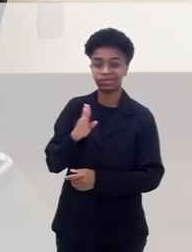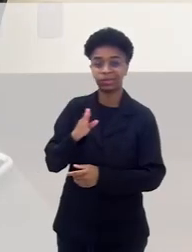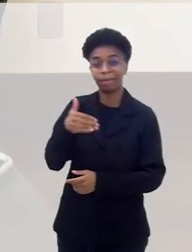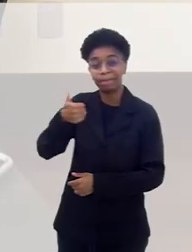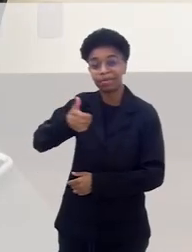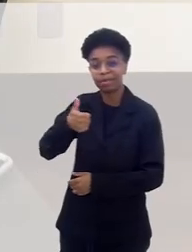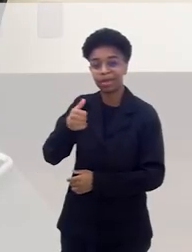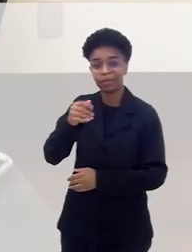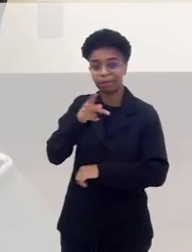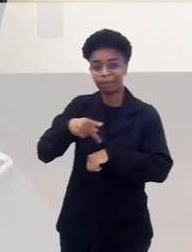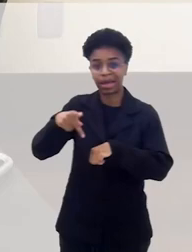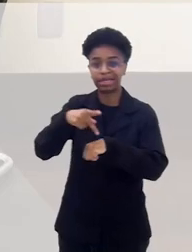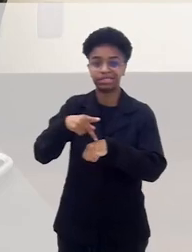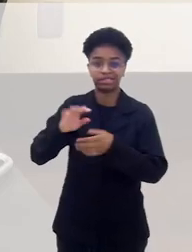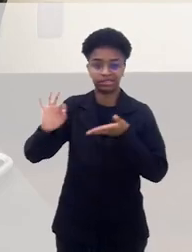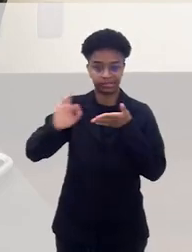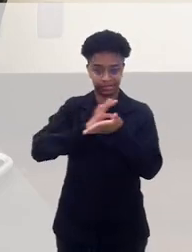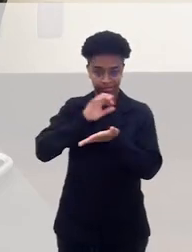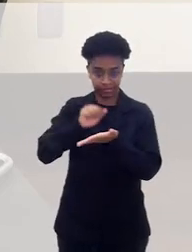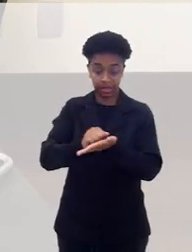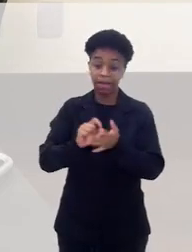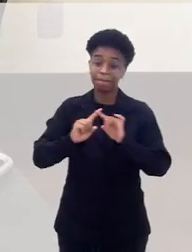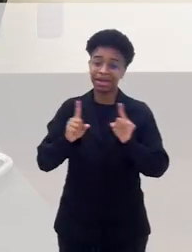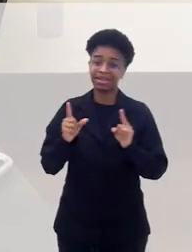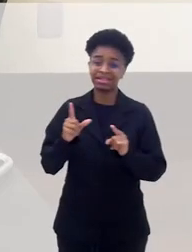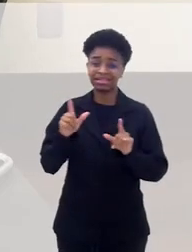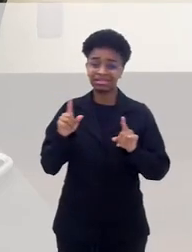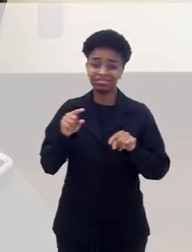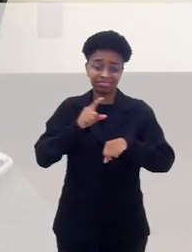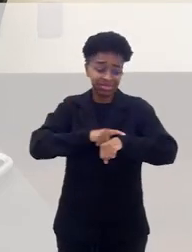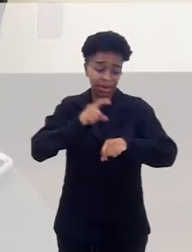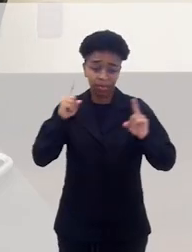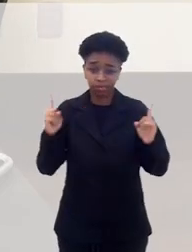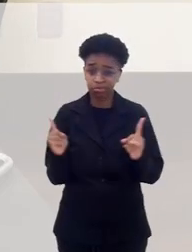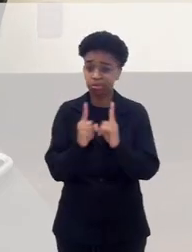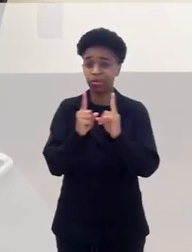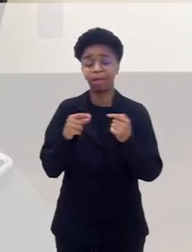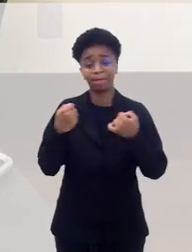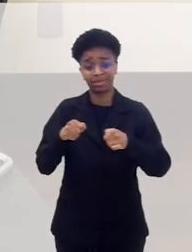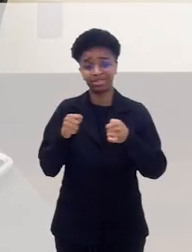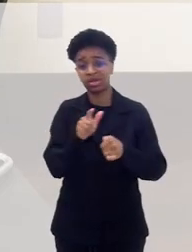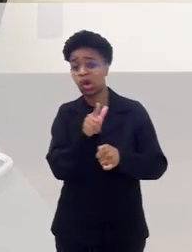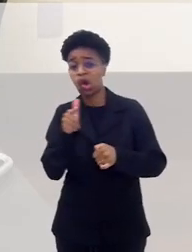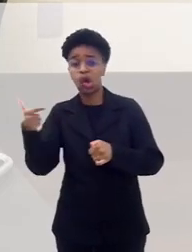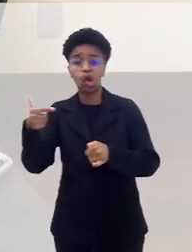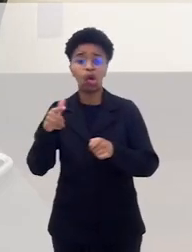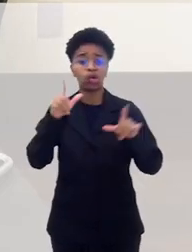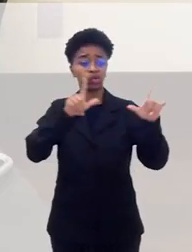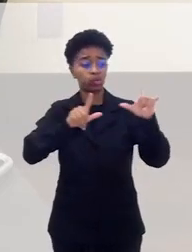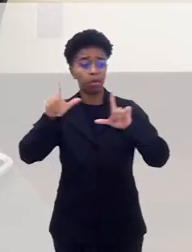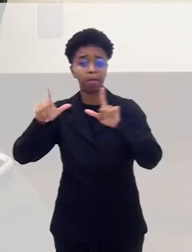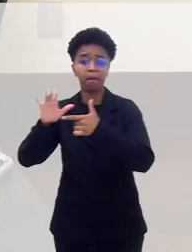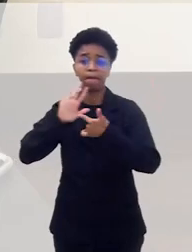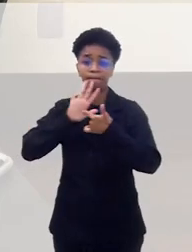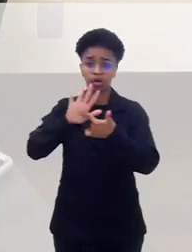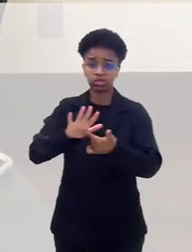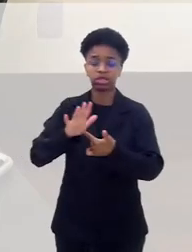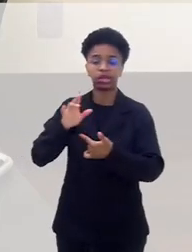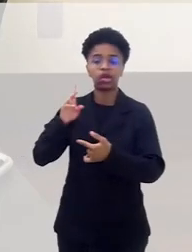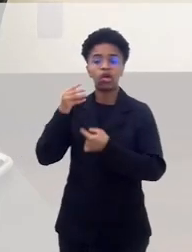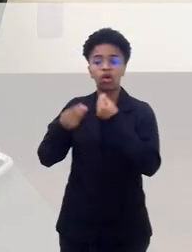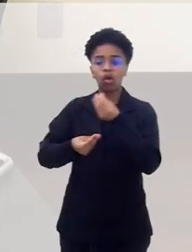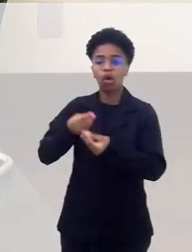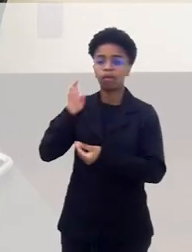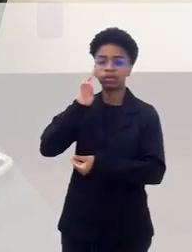signatário mas o nosso tempo é curto precisaríamos de outros programas para poder trazer a sua história de vida a